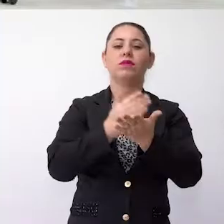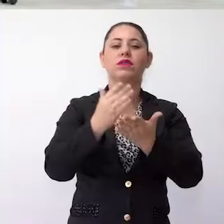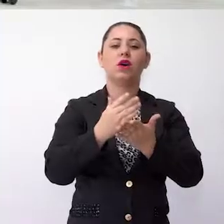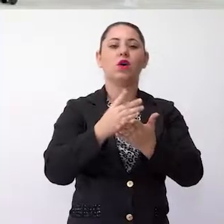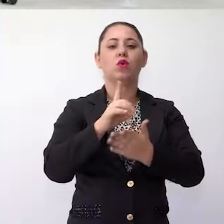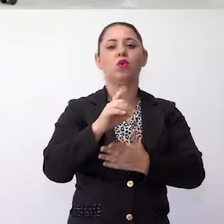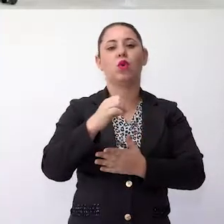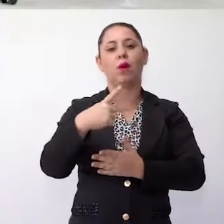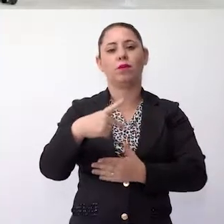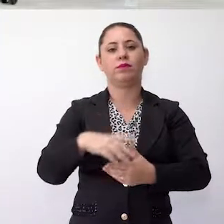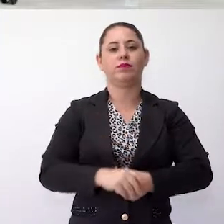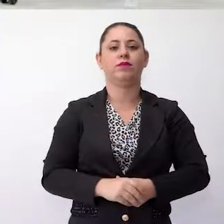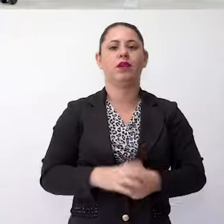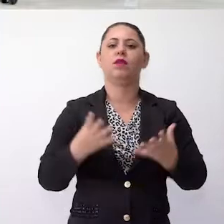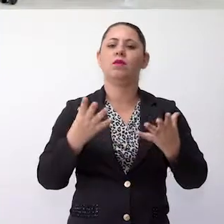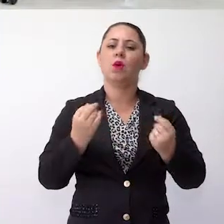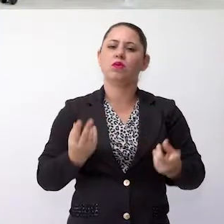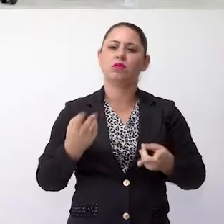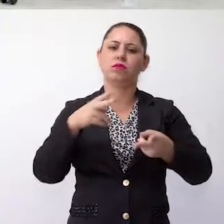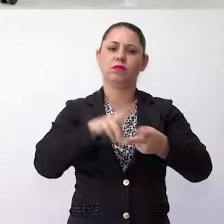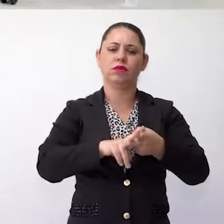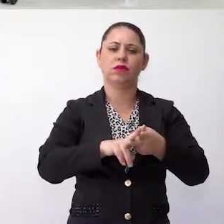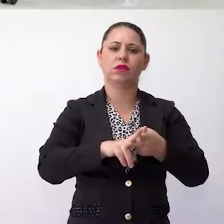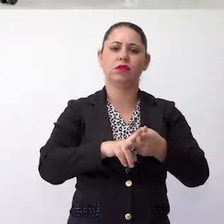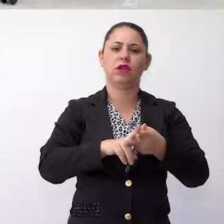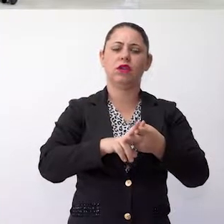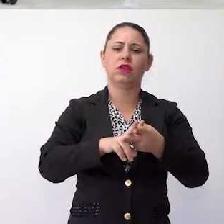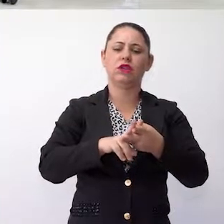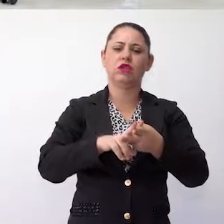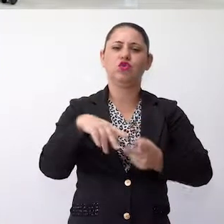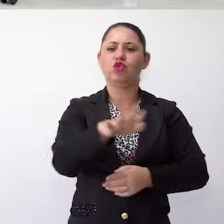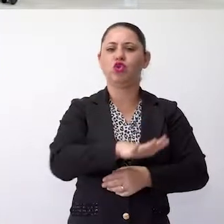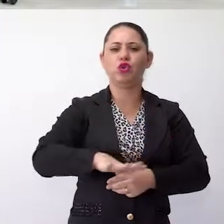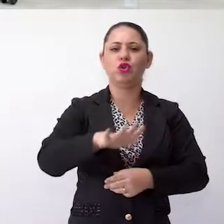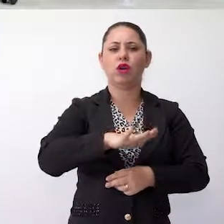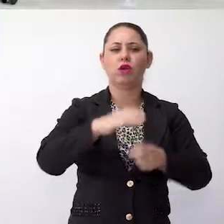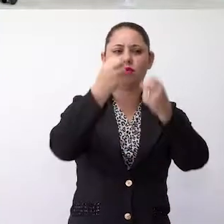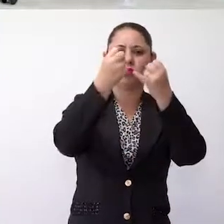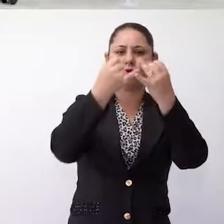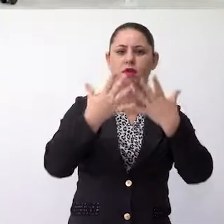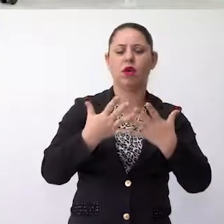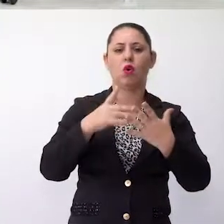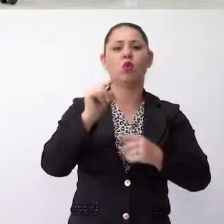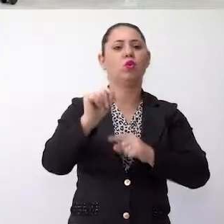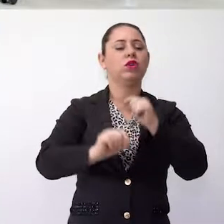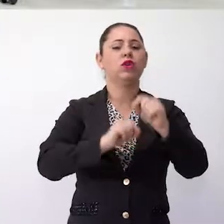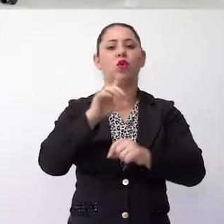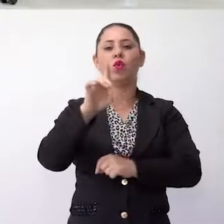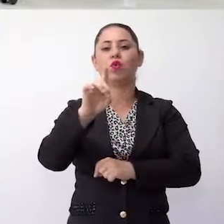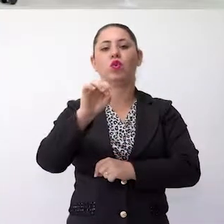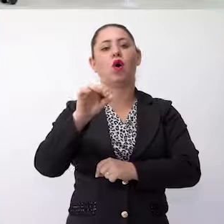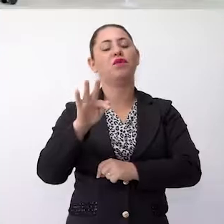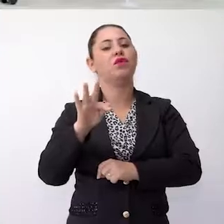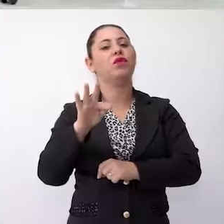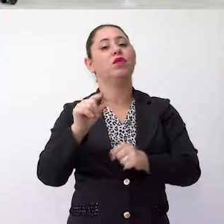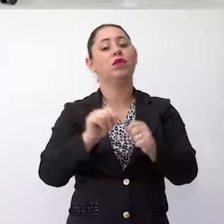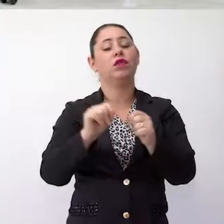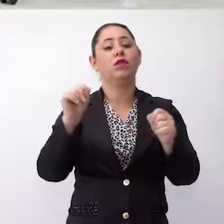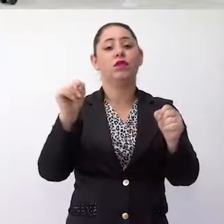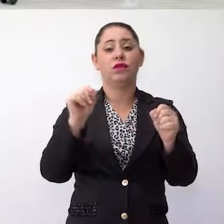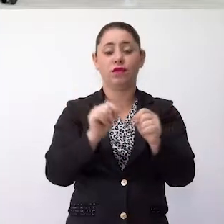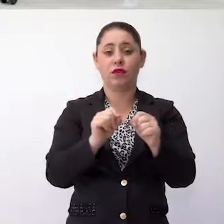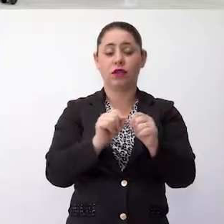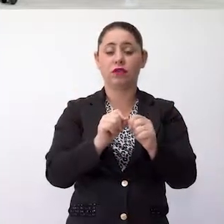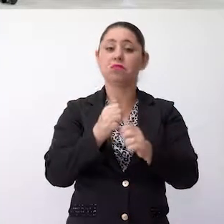ano passado, muitas apreensões. Eu gostaria que o senhor fizesse uma geral, de um panorama do que o DOF fez de